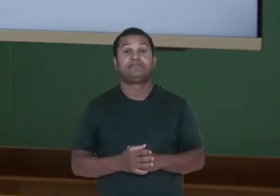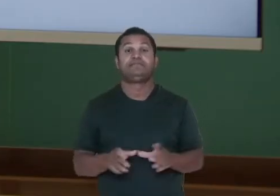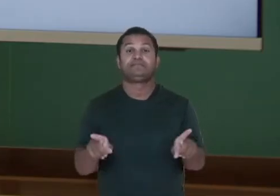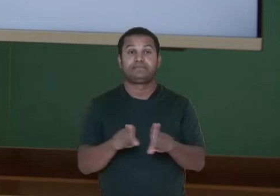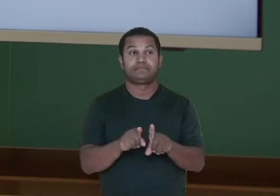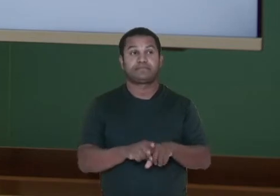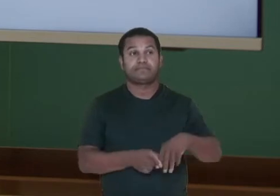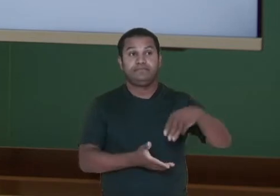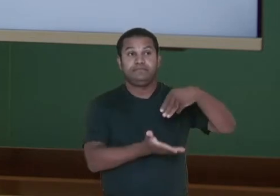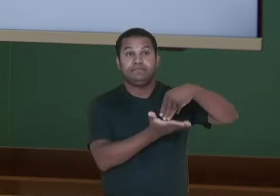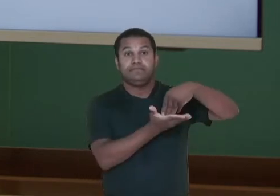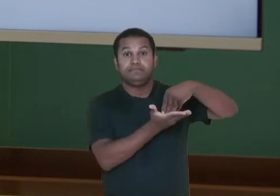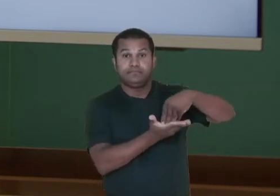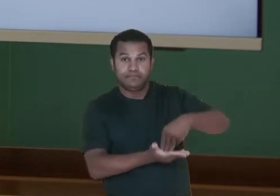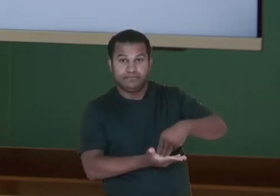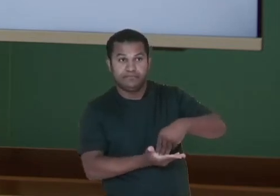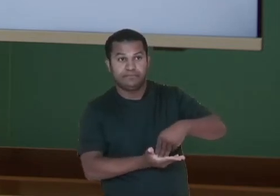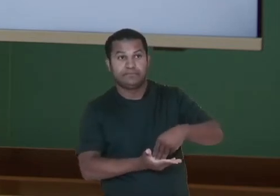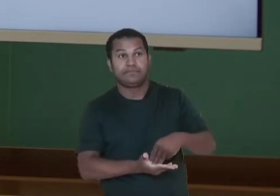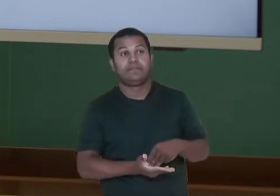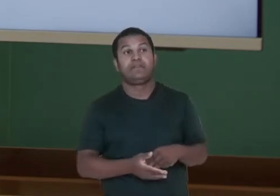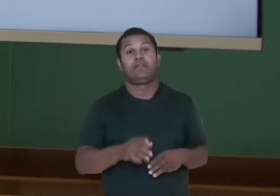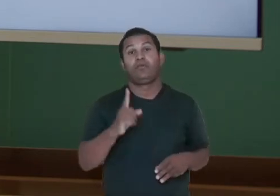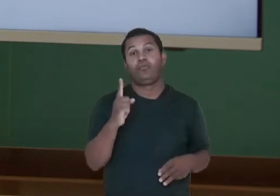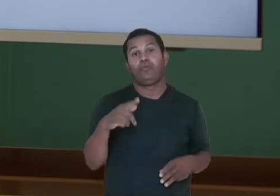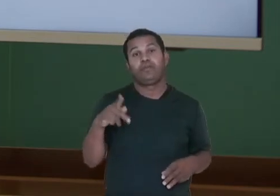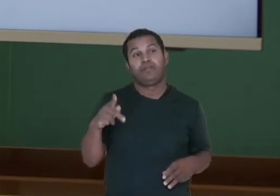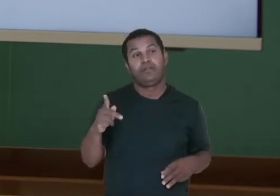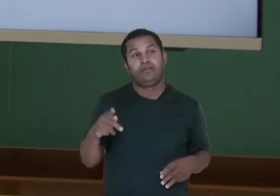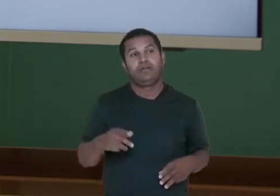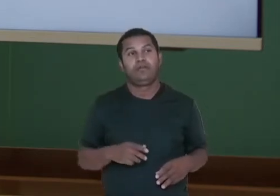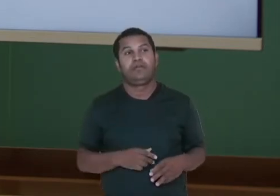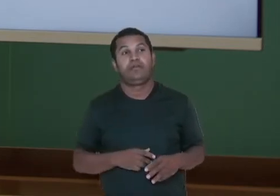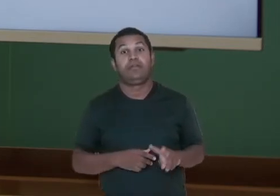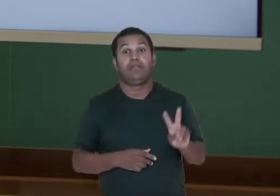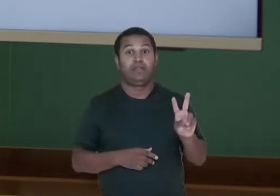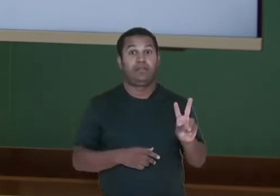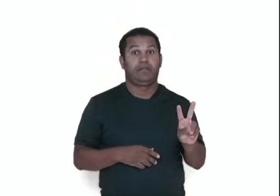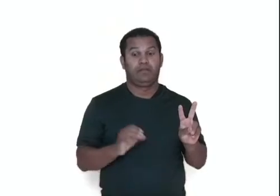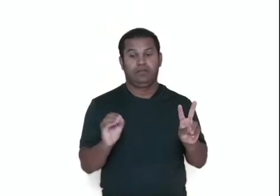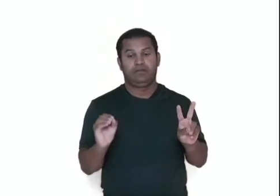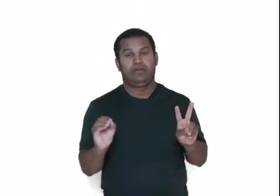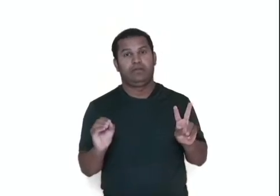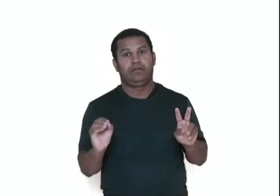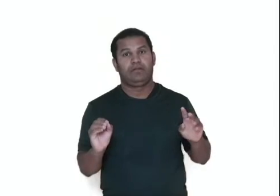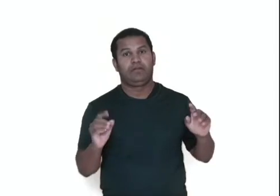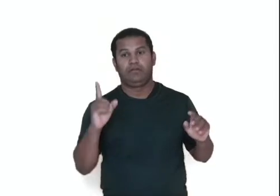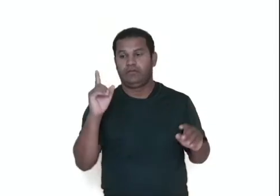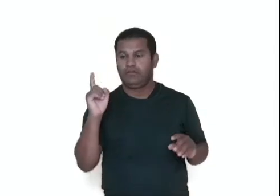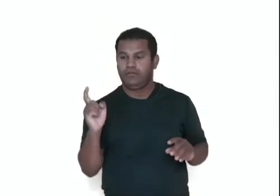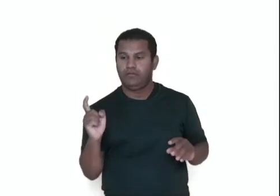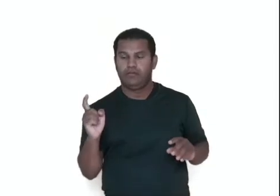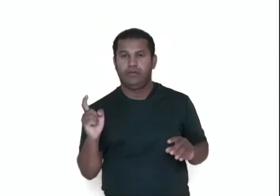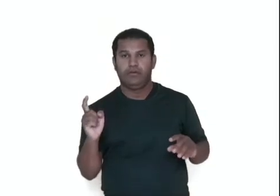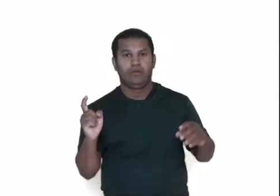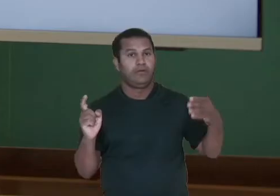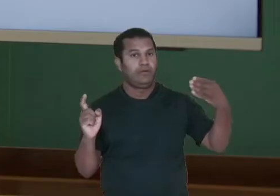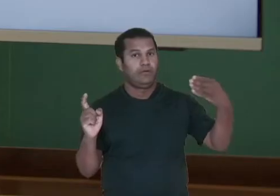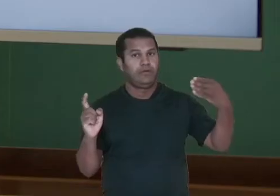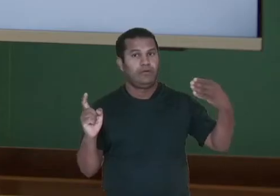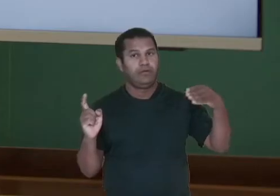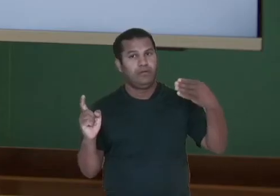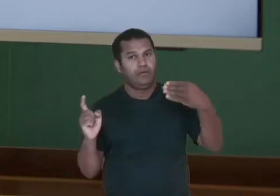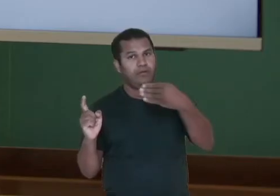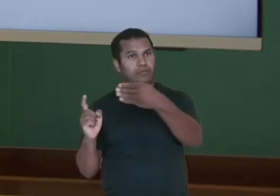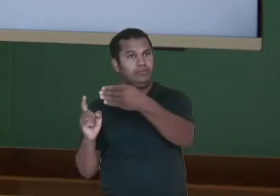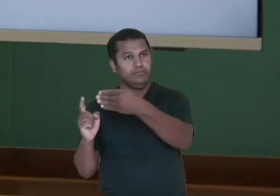uma presa de massa de 1 quilo que está em repouso. Então vejam, né? Eu tirei as informações conforme o enunciado me apresenta